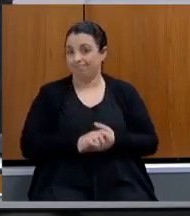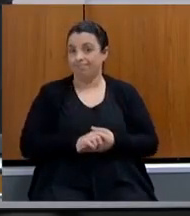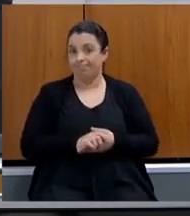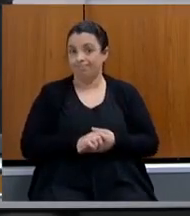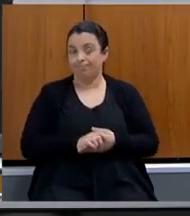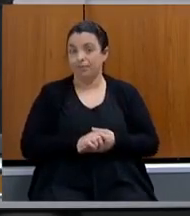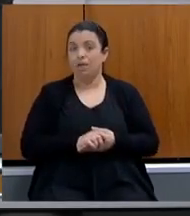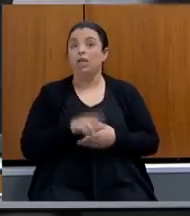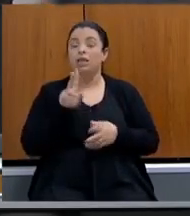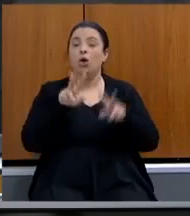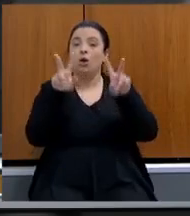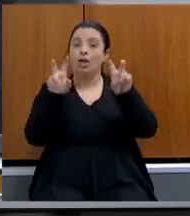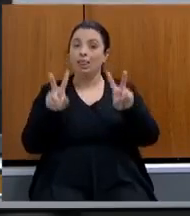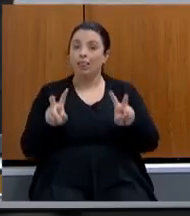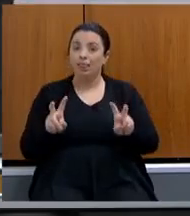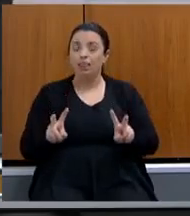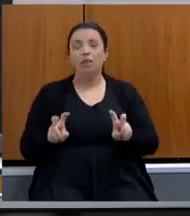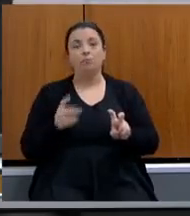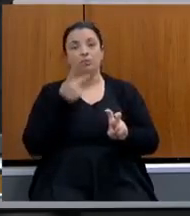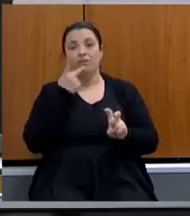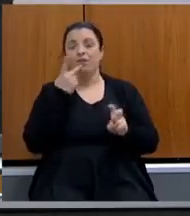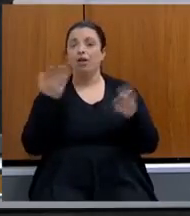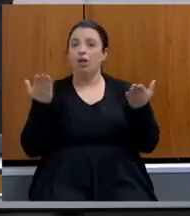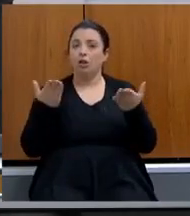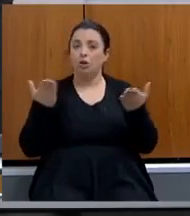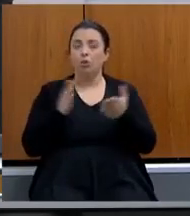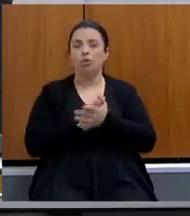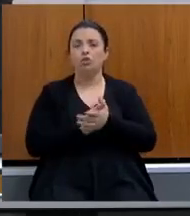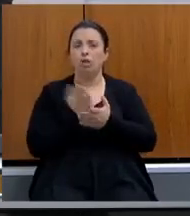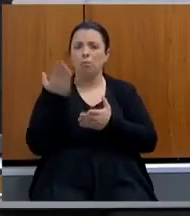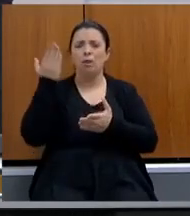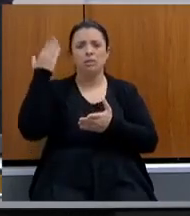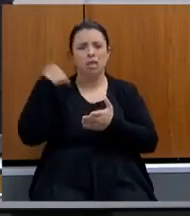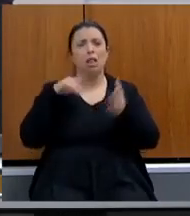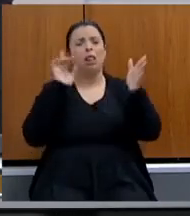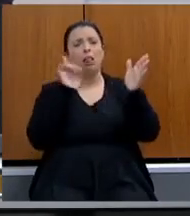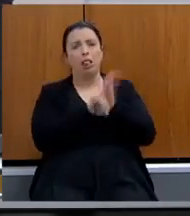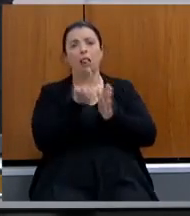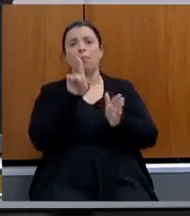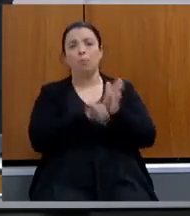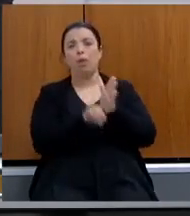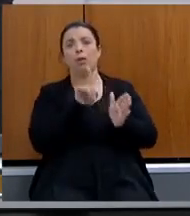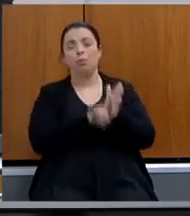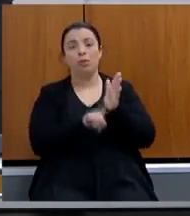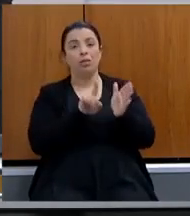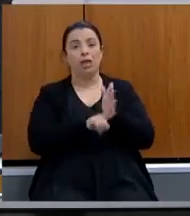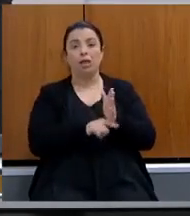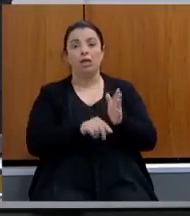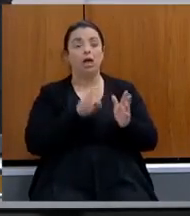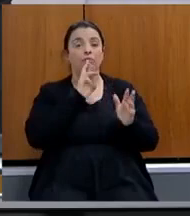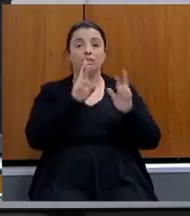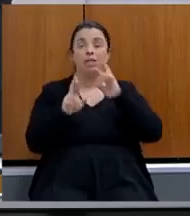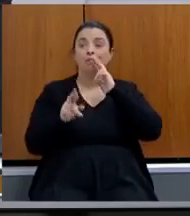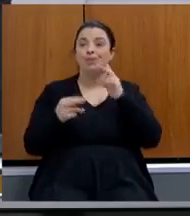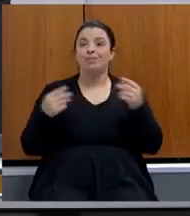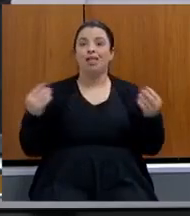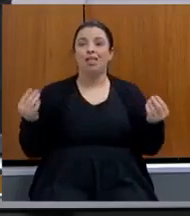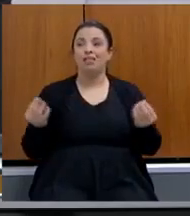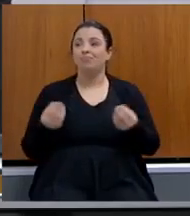levantadas aqui e que sinceramente como das outras vezes eu te questionei e as respostas foram muito evasivas